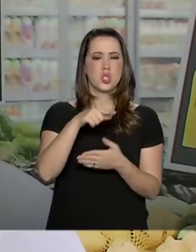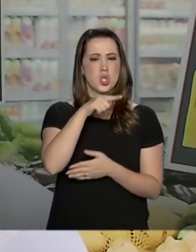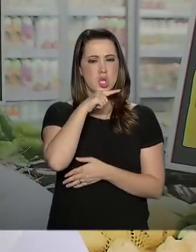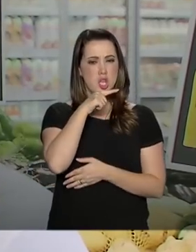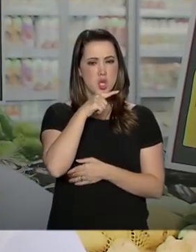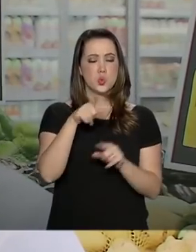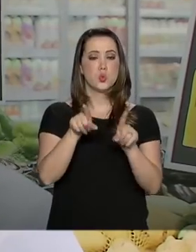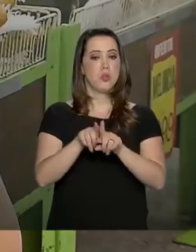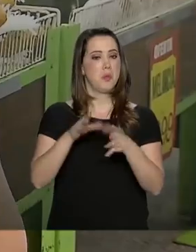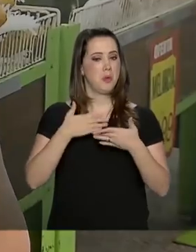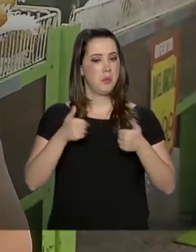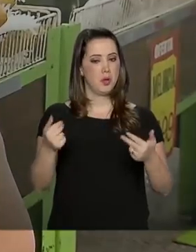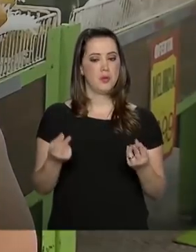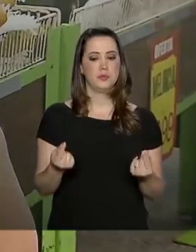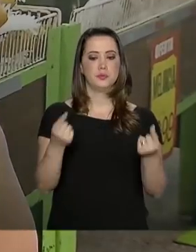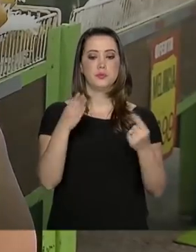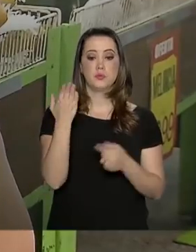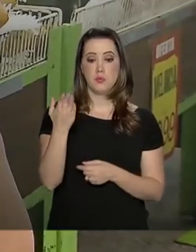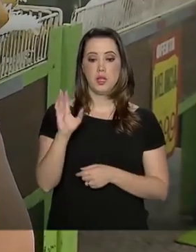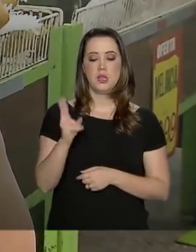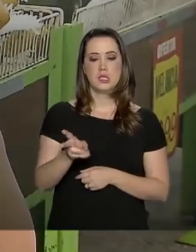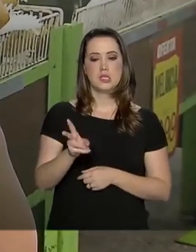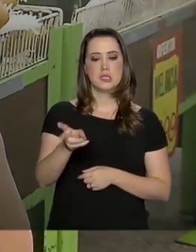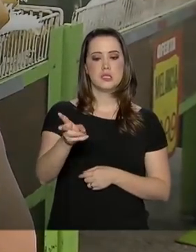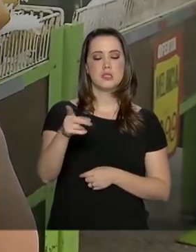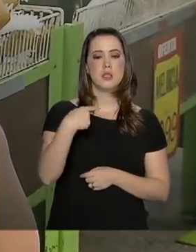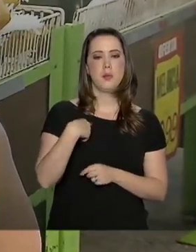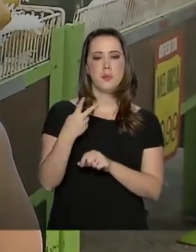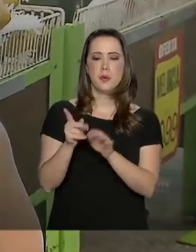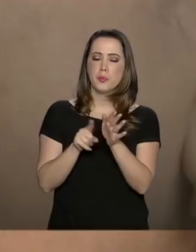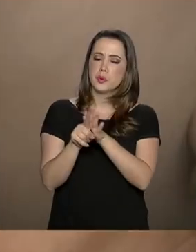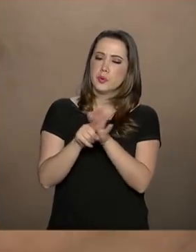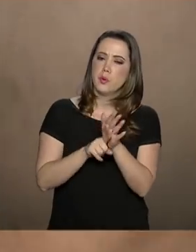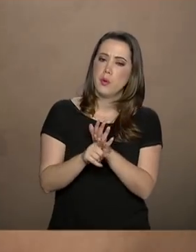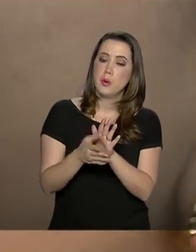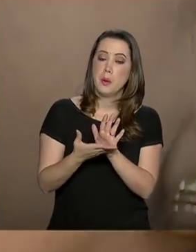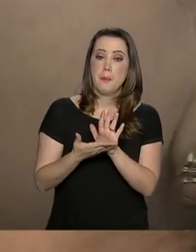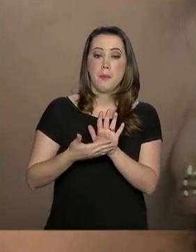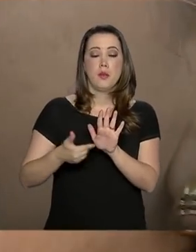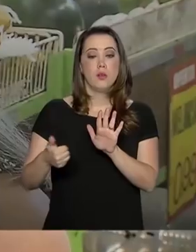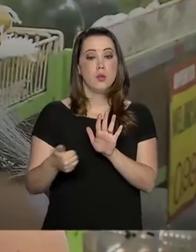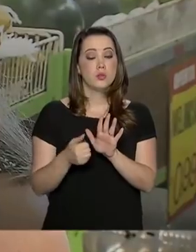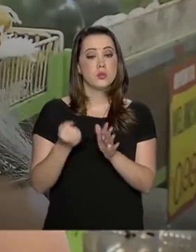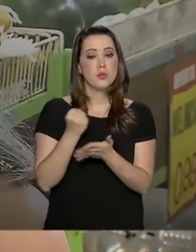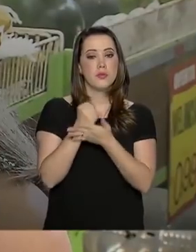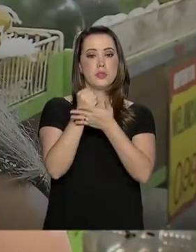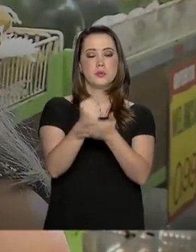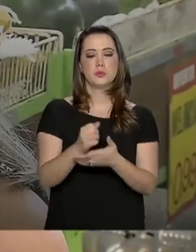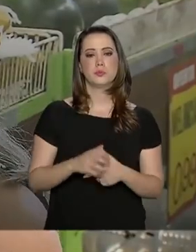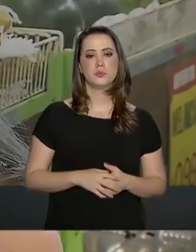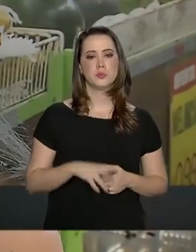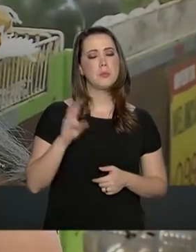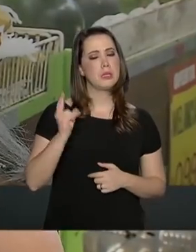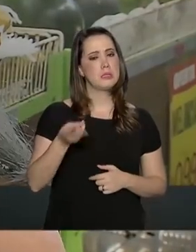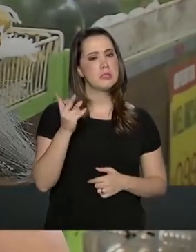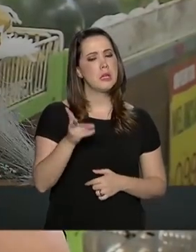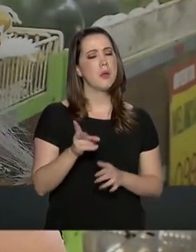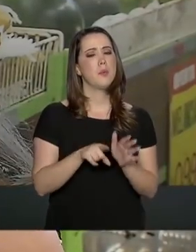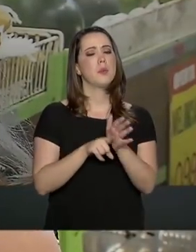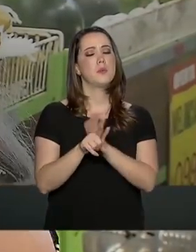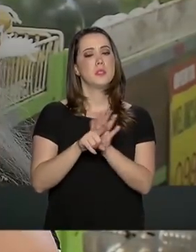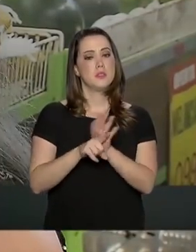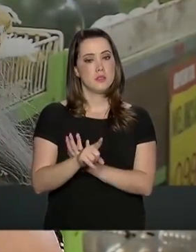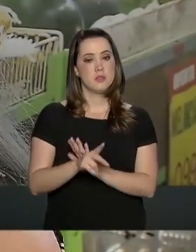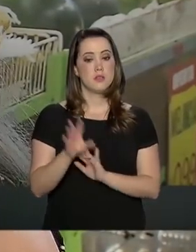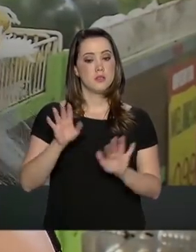houve uma melhora de preço. Jaira mantém o costume de pesquisar as melhores ofertas. A gente tem sempre feito pesquisa e eu